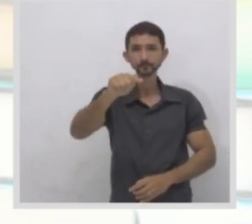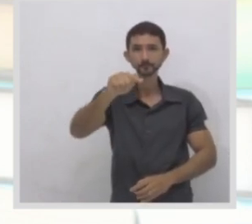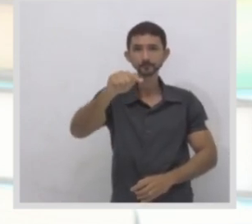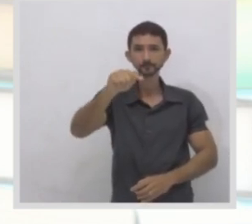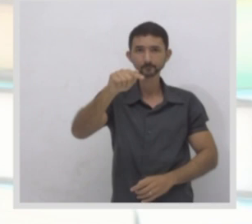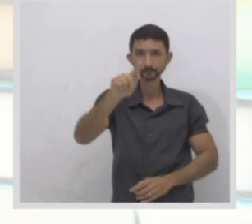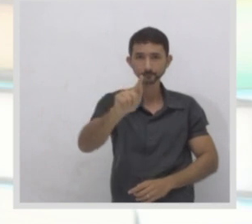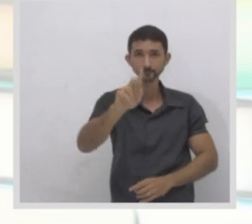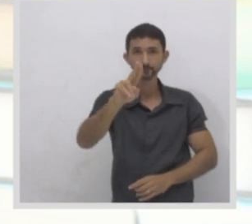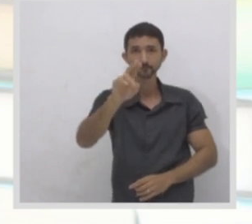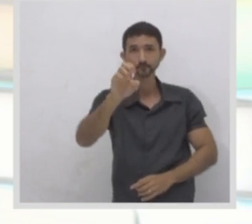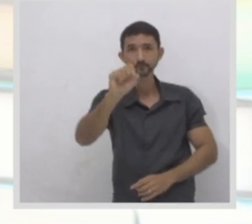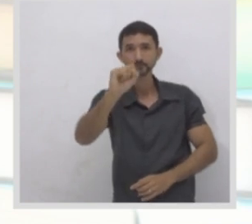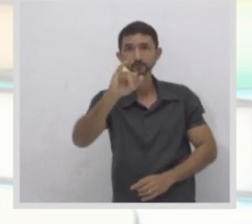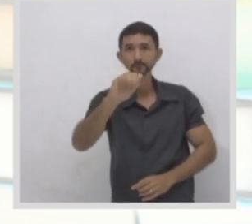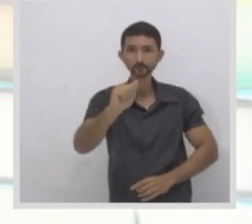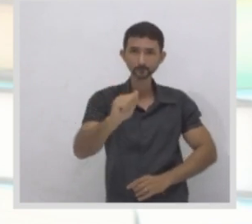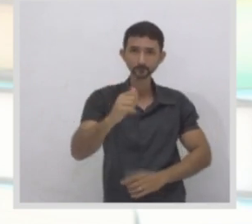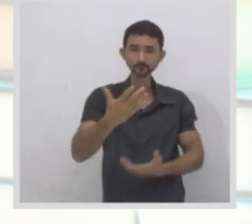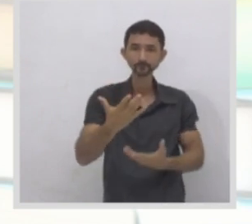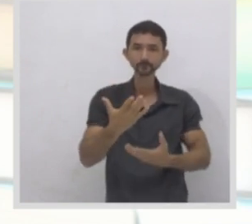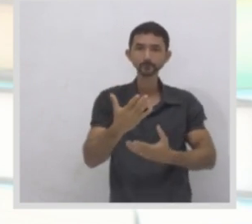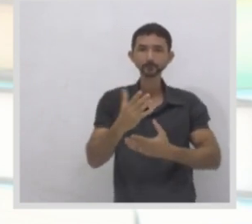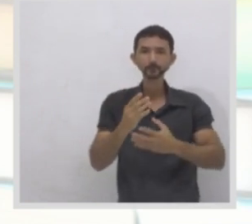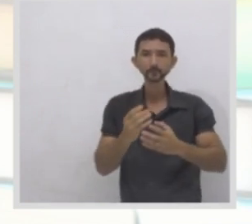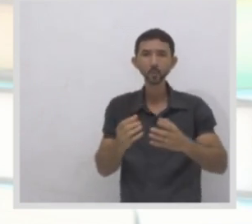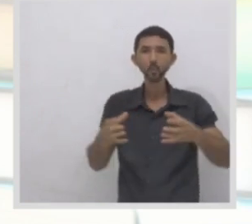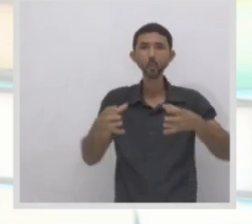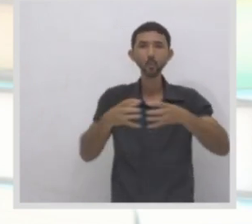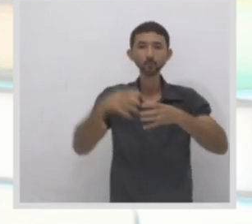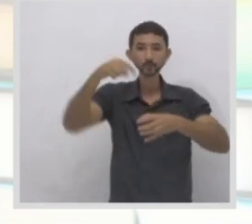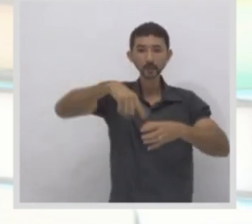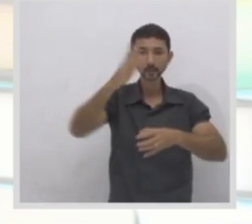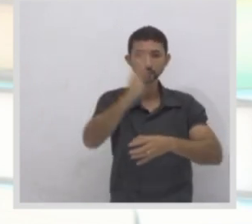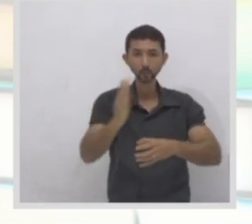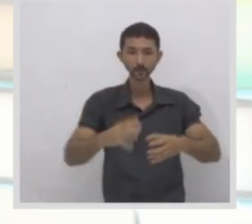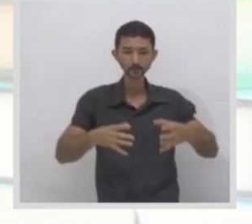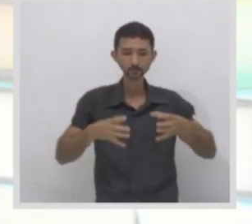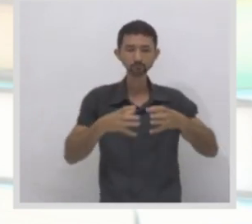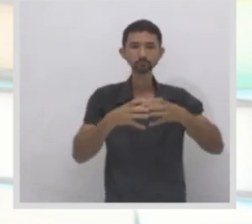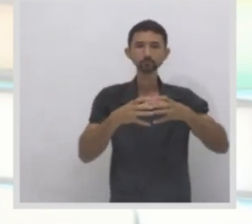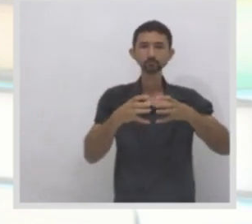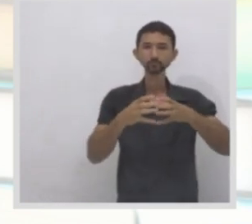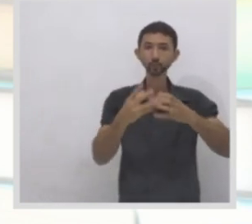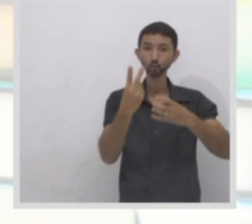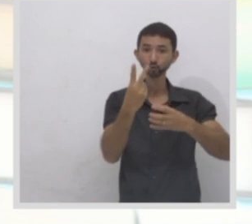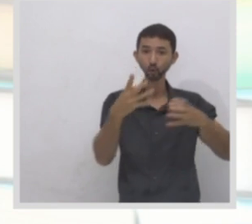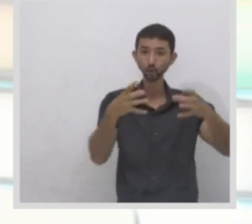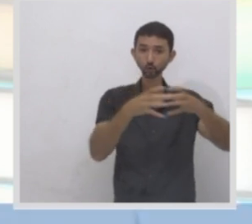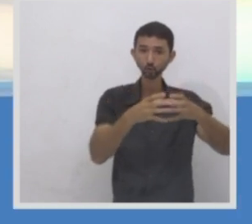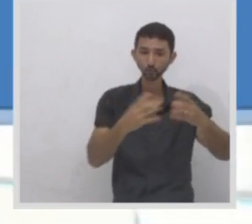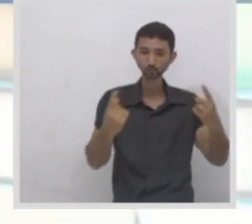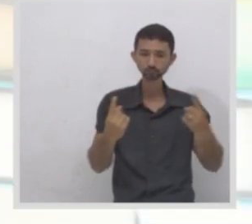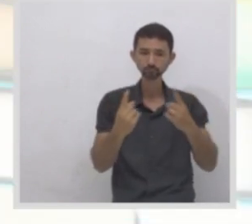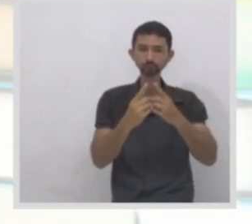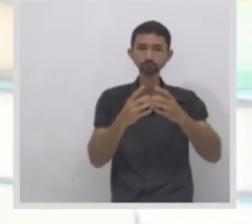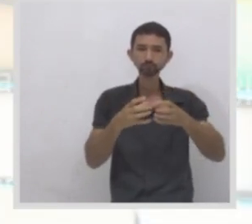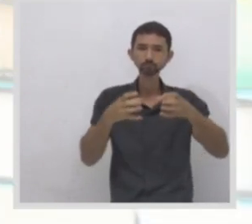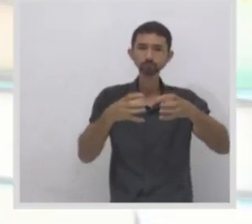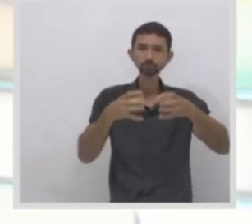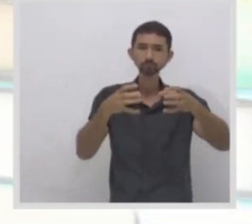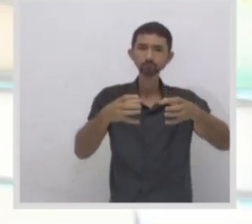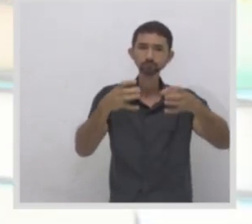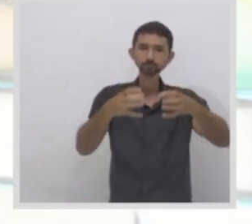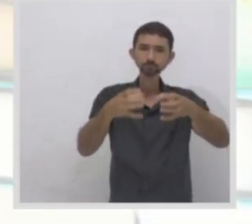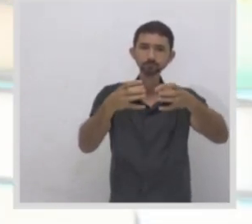nós temos essas duas classes caminhando juntos, nesse primeiro momento, tá? E nesse caminhar